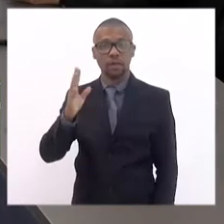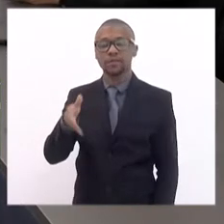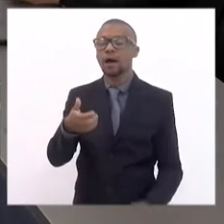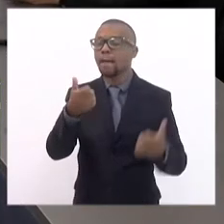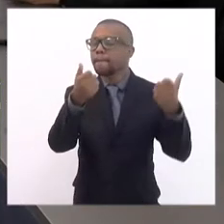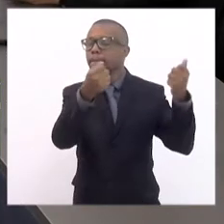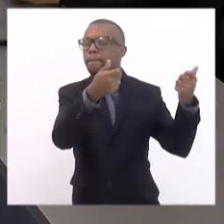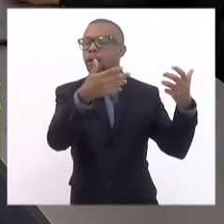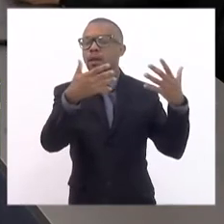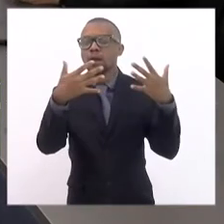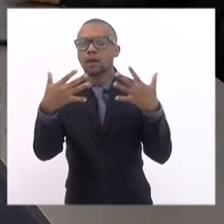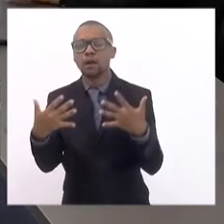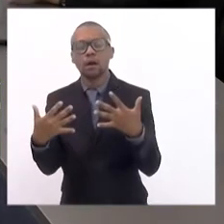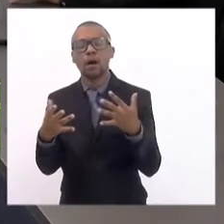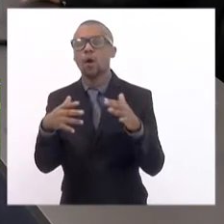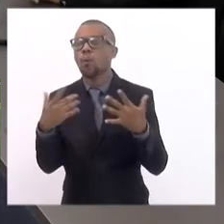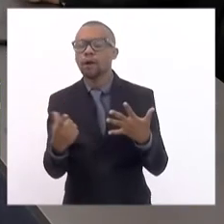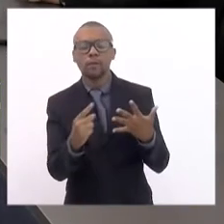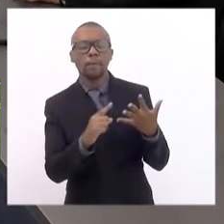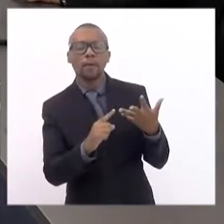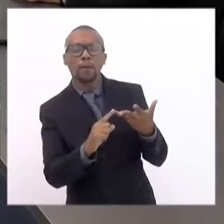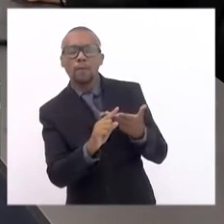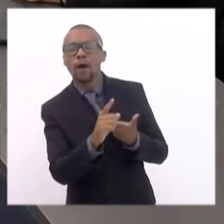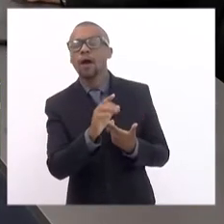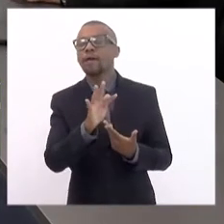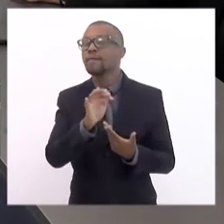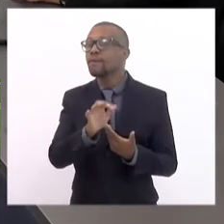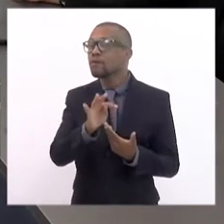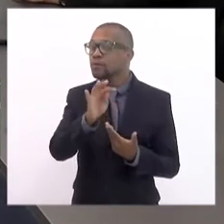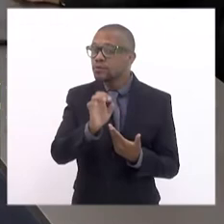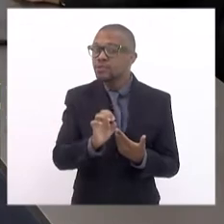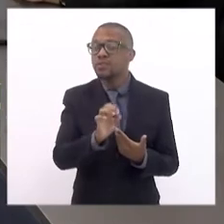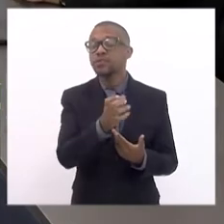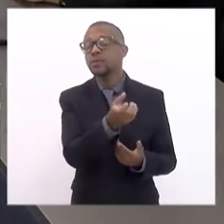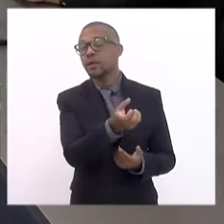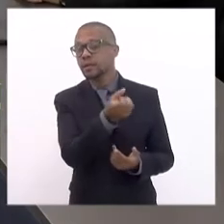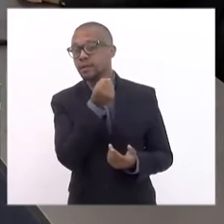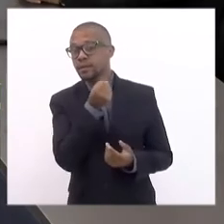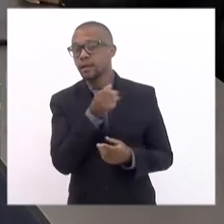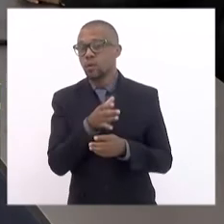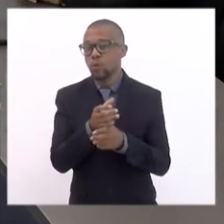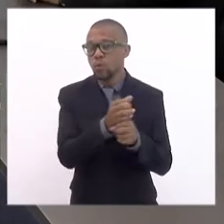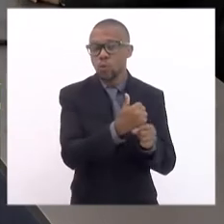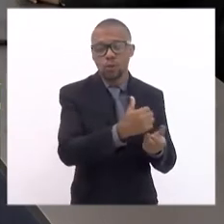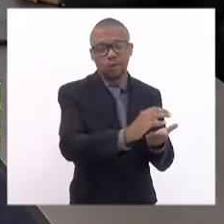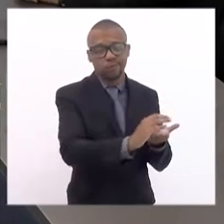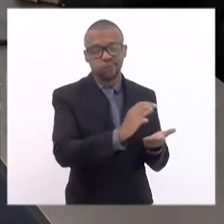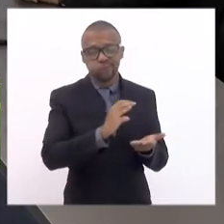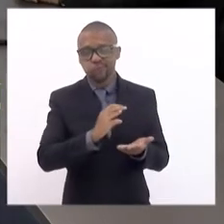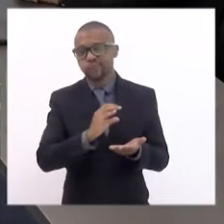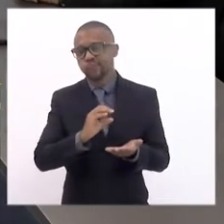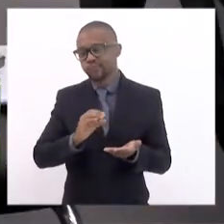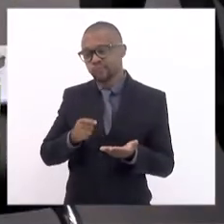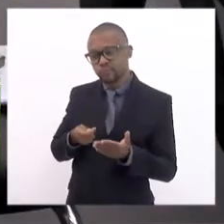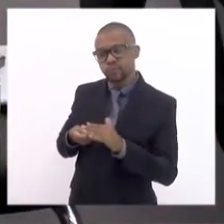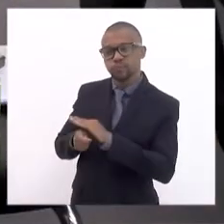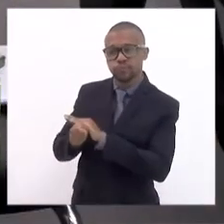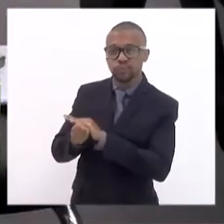são as fontes de receitas possíveis alimentadoras do fundo. Claro que há aspectos aqui que merecem